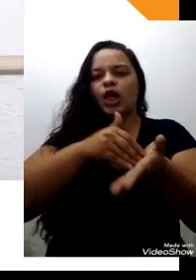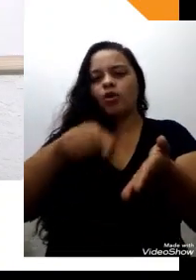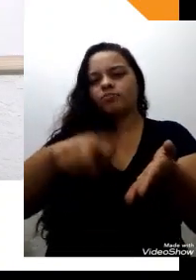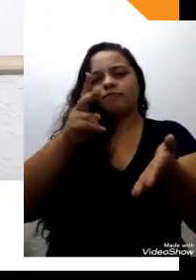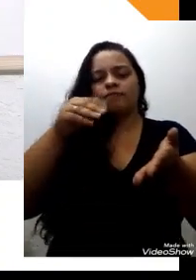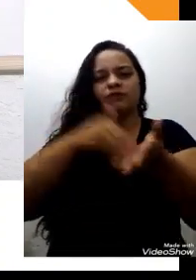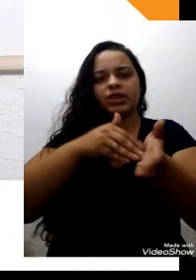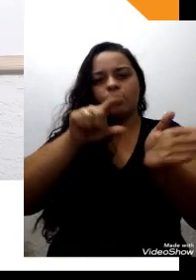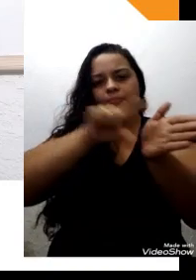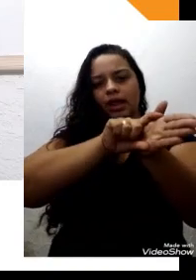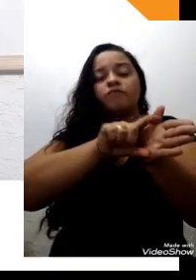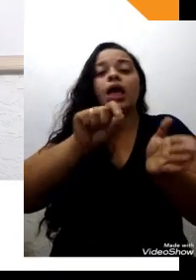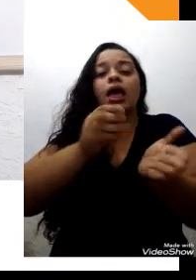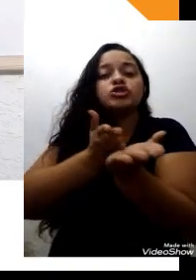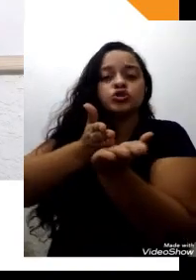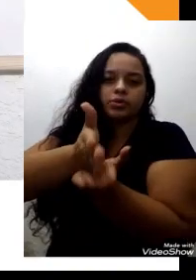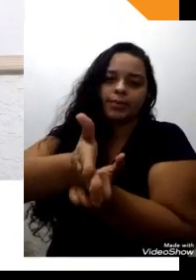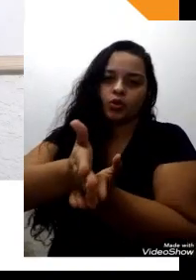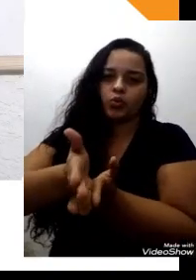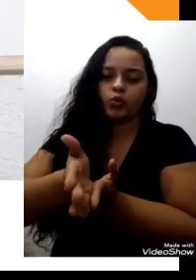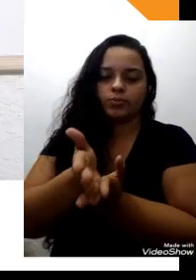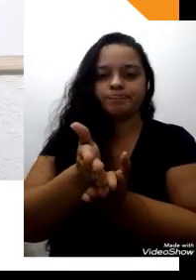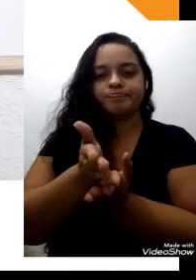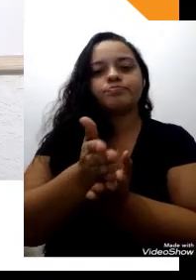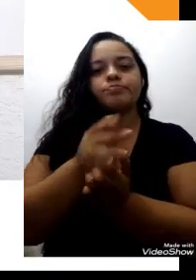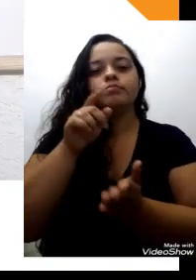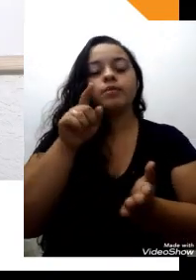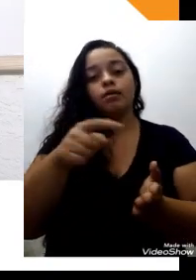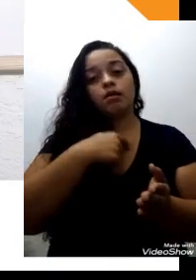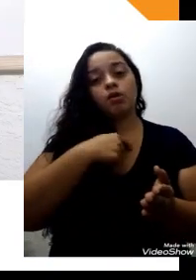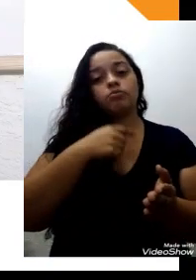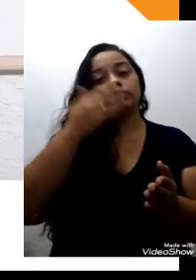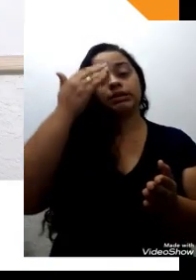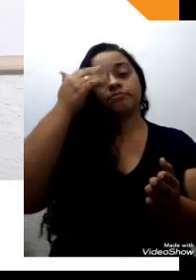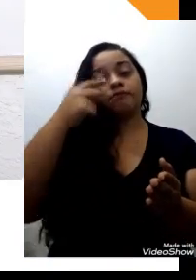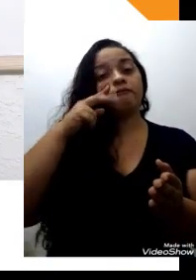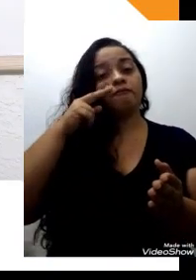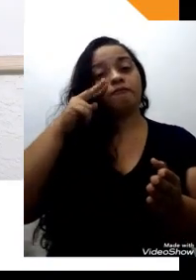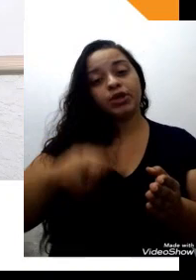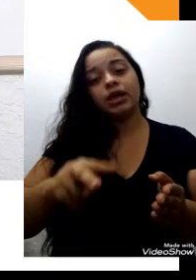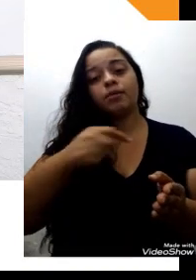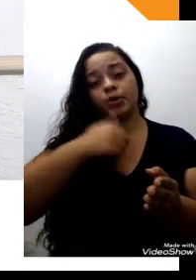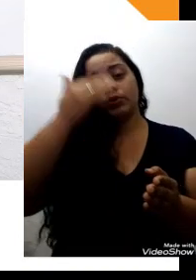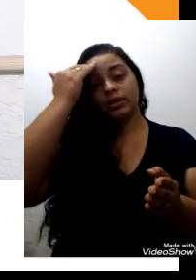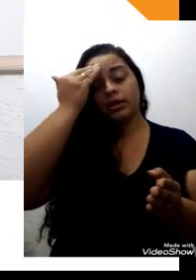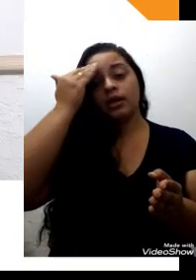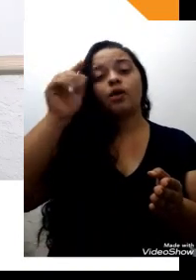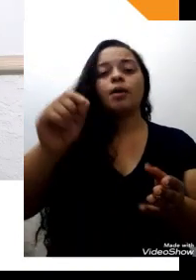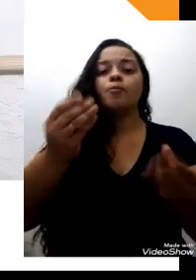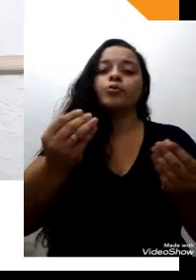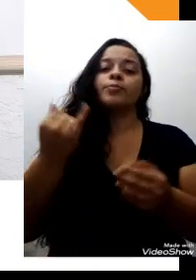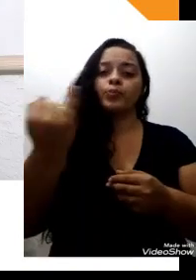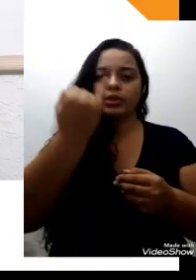que corresponde ao direcionamento, que, a meu ver, é muito importante